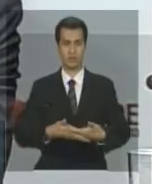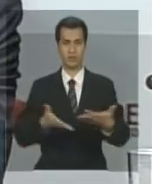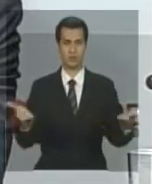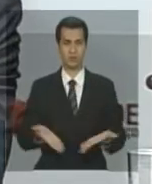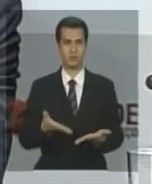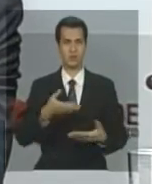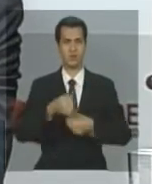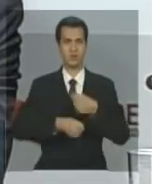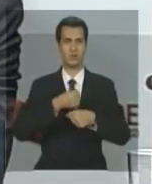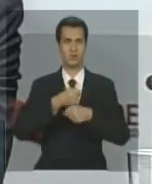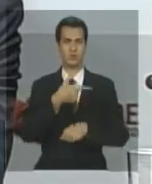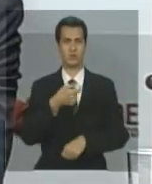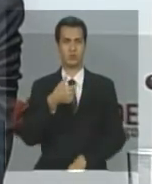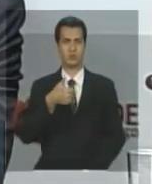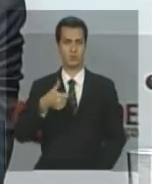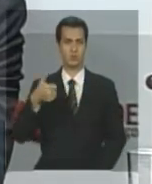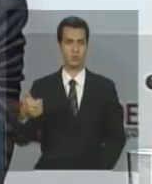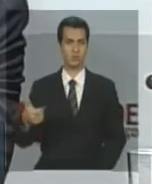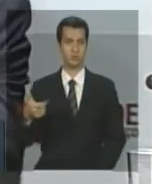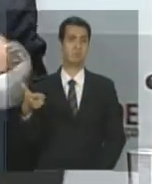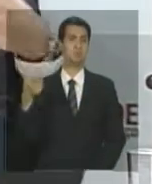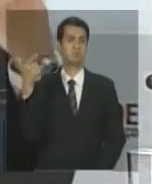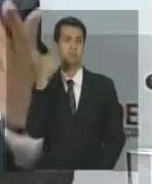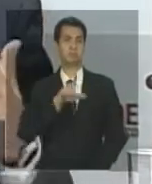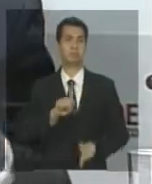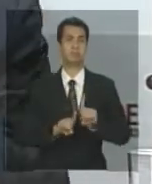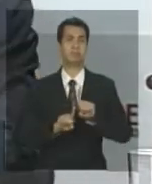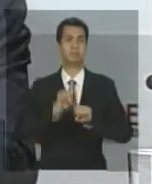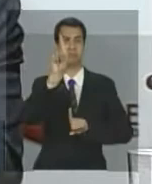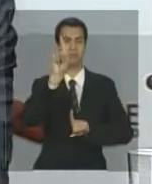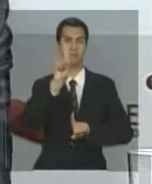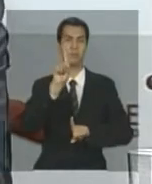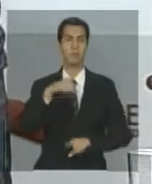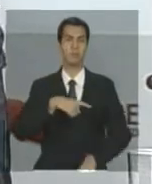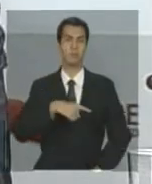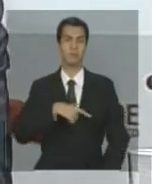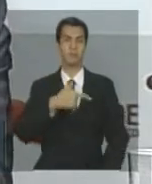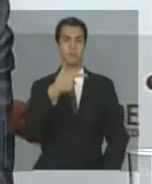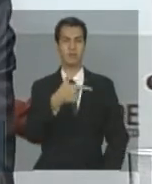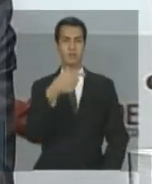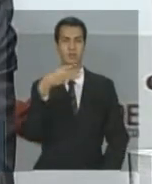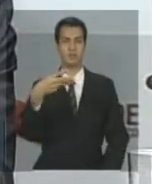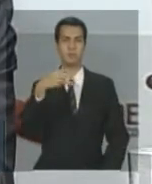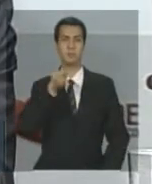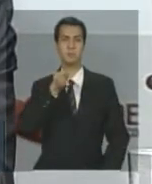2011, superando o nosso próprio recorde, né, chegando a